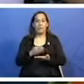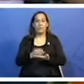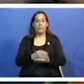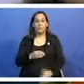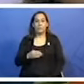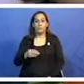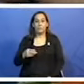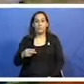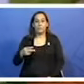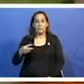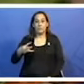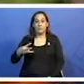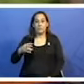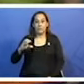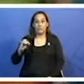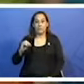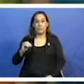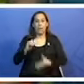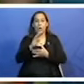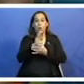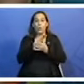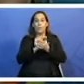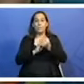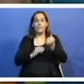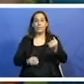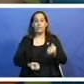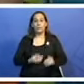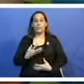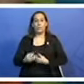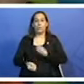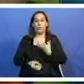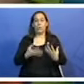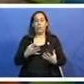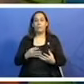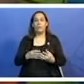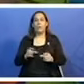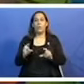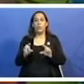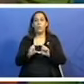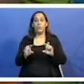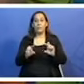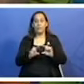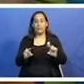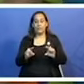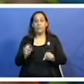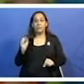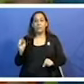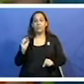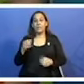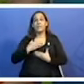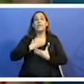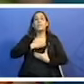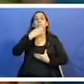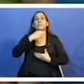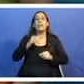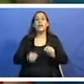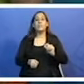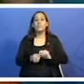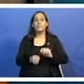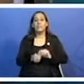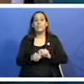Página 30. Copie do poema o trecho que indica que a atitude da girafa ensinou a